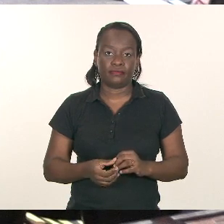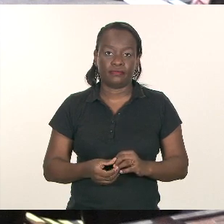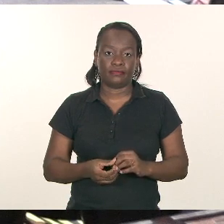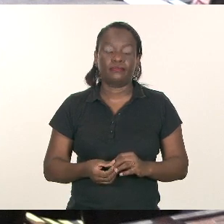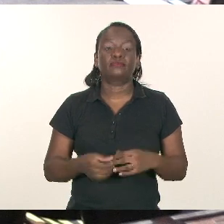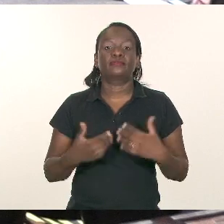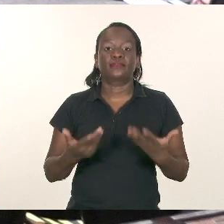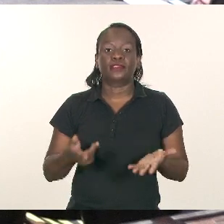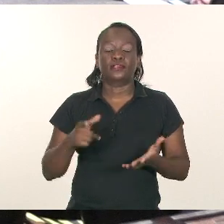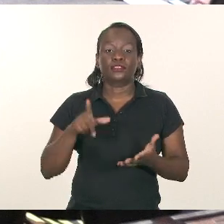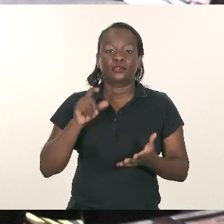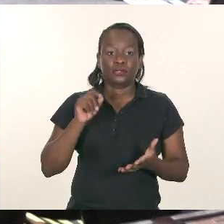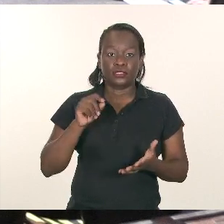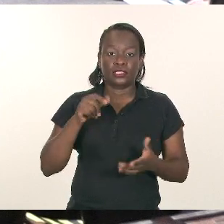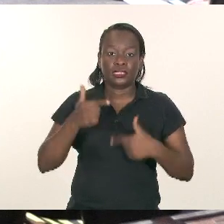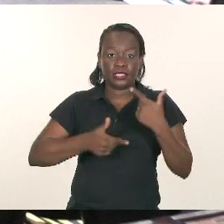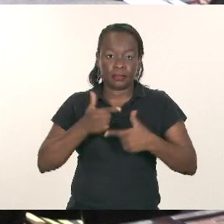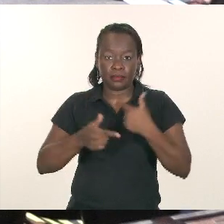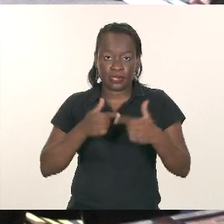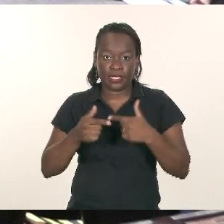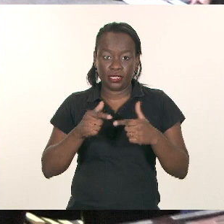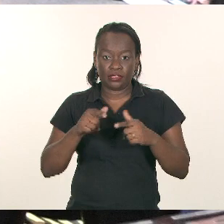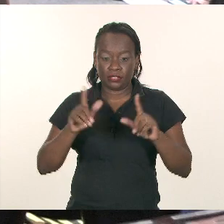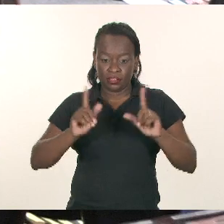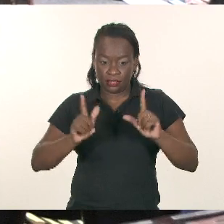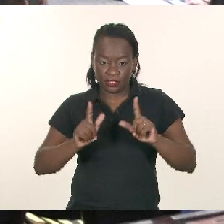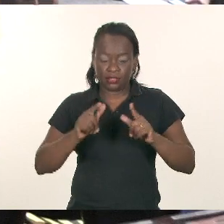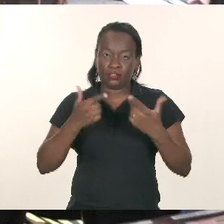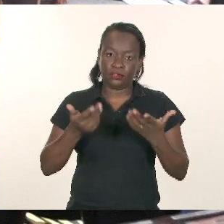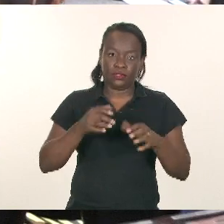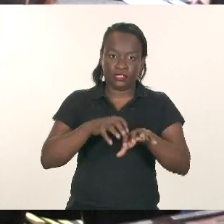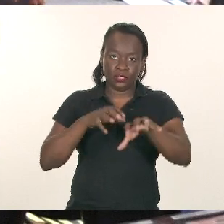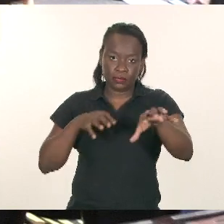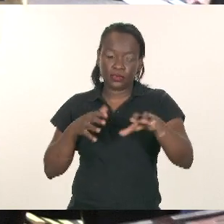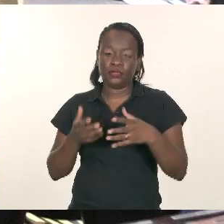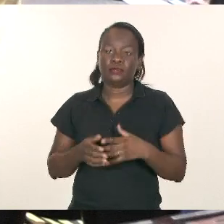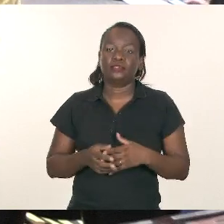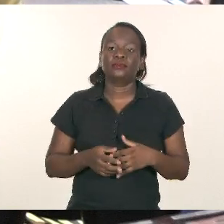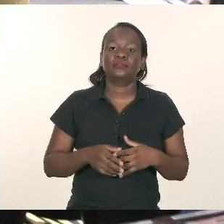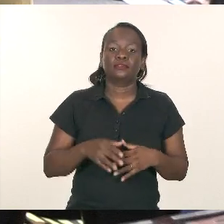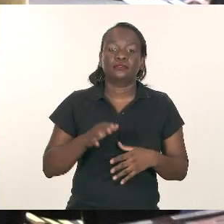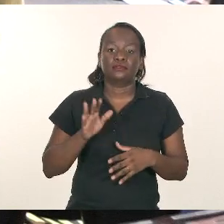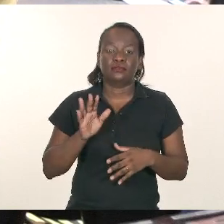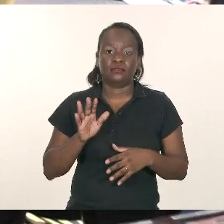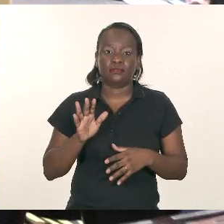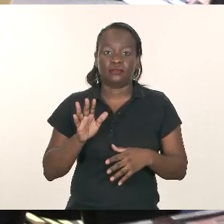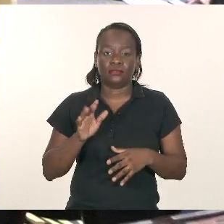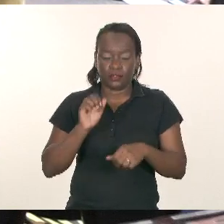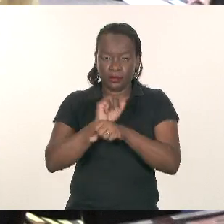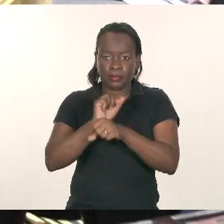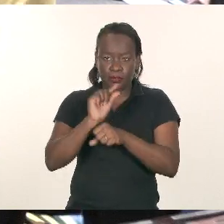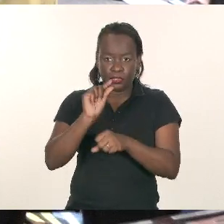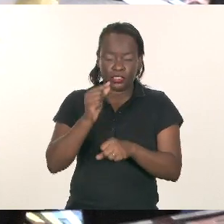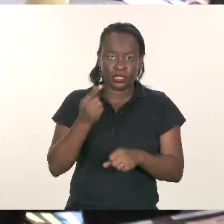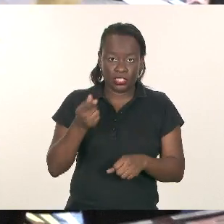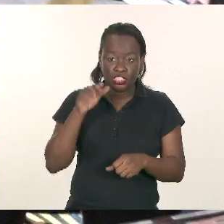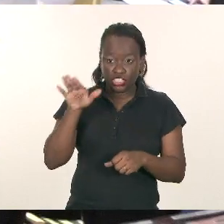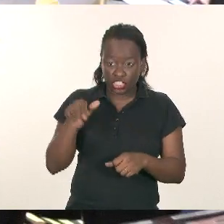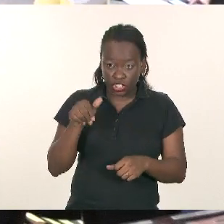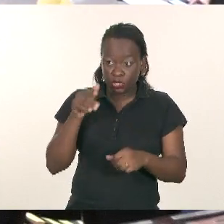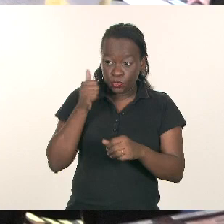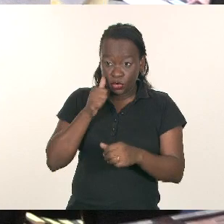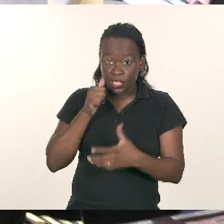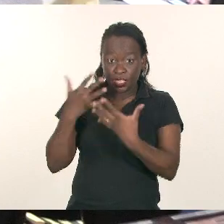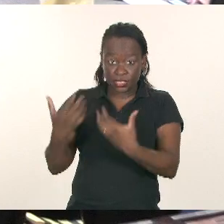É a opção pelo teletrabalho, eu passei a vista aqui. Senhor presidente. Não, um instante, Luiz, se ela concordar, eu vou chamar a Vossa